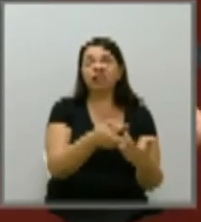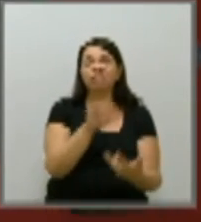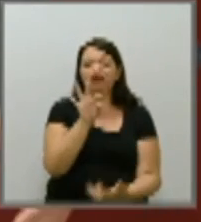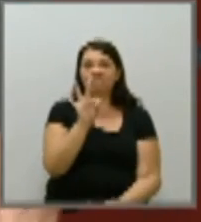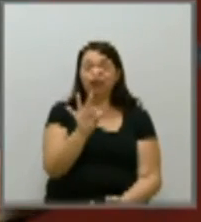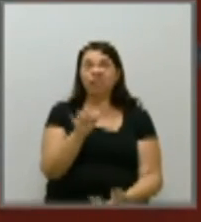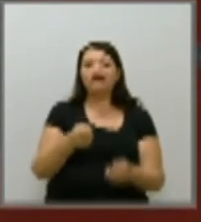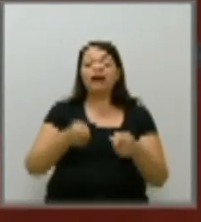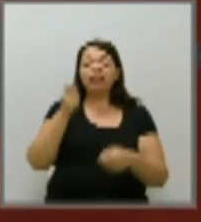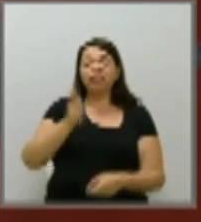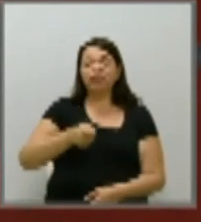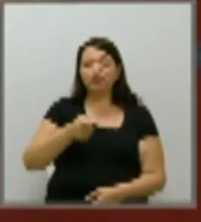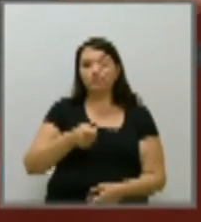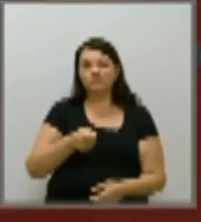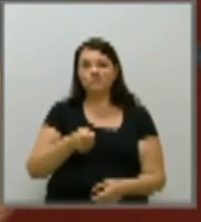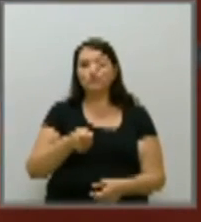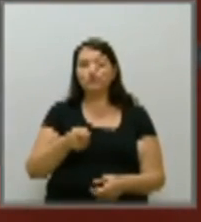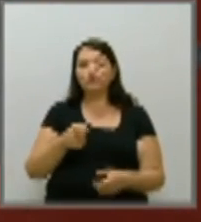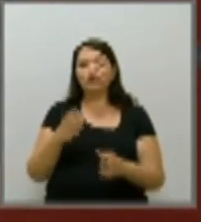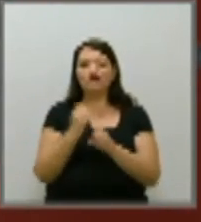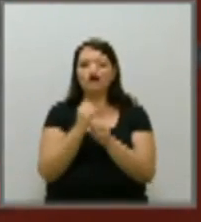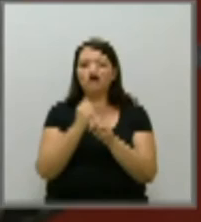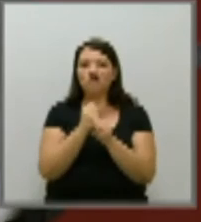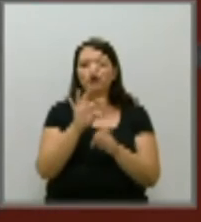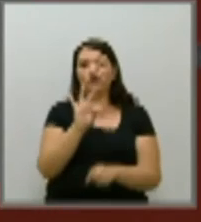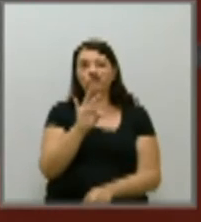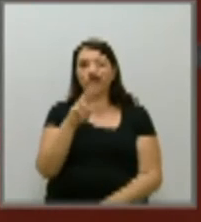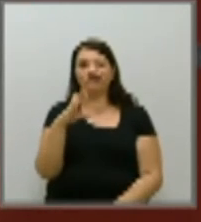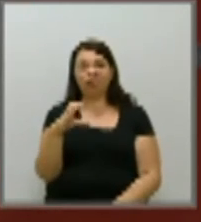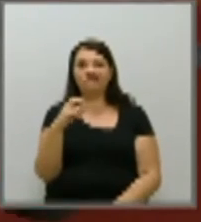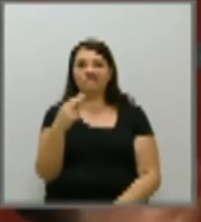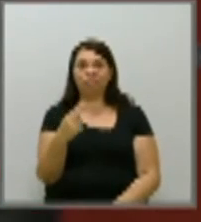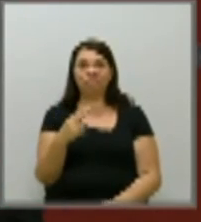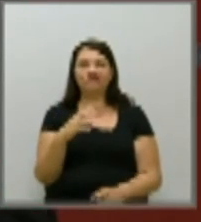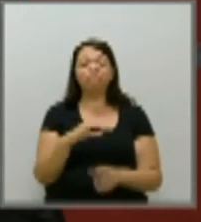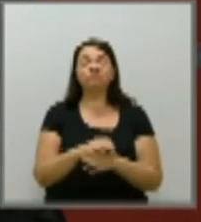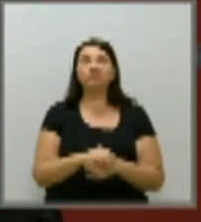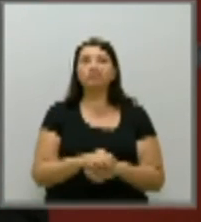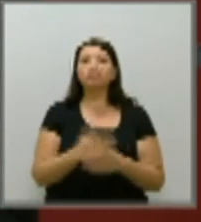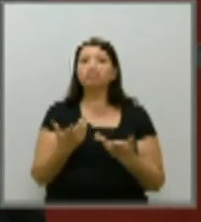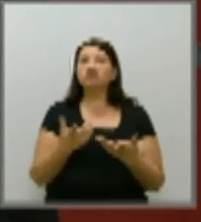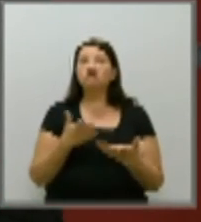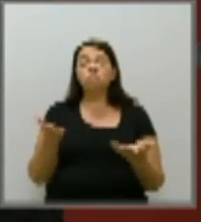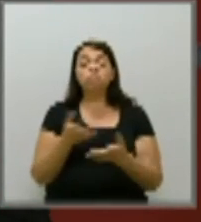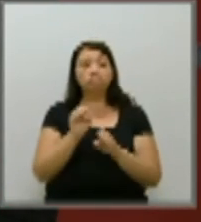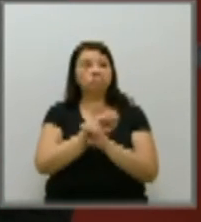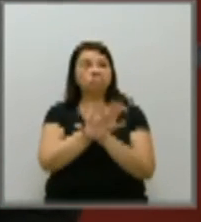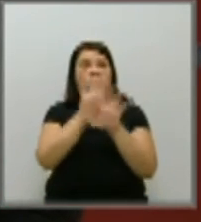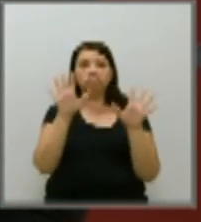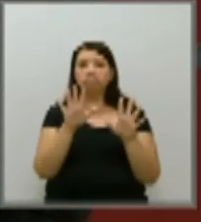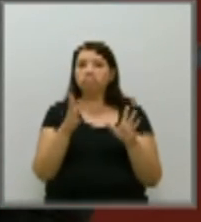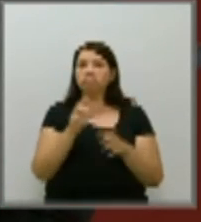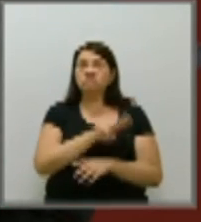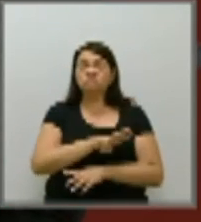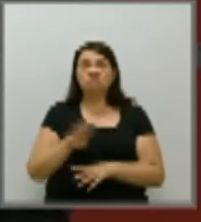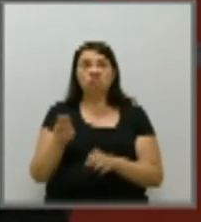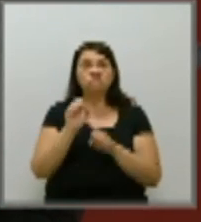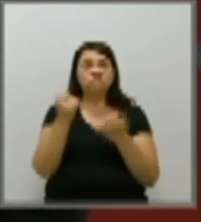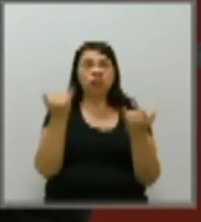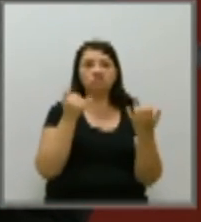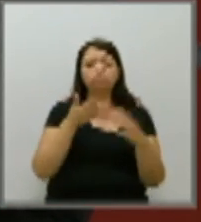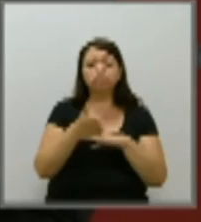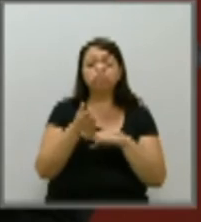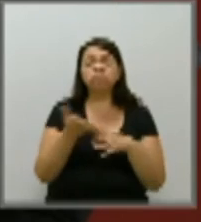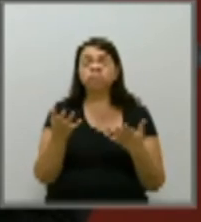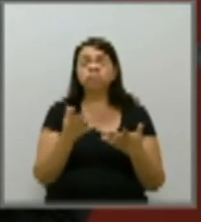Ministério Público, é a transparência total, aquela de acesso a todas as informações. Hoje, o município de Gravataí tem condições